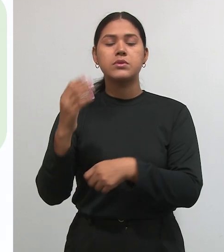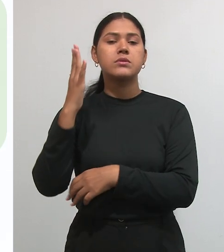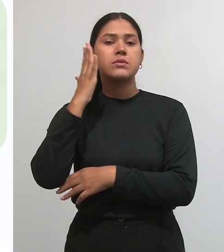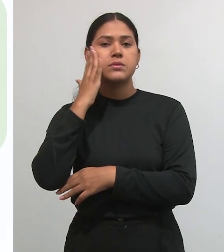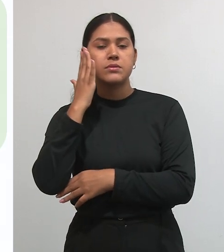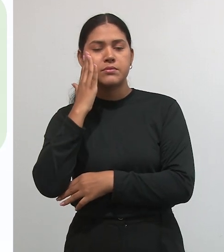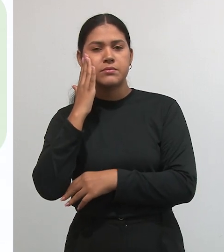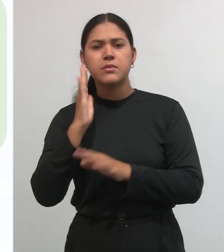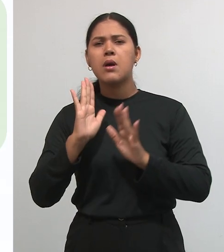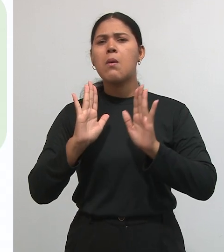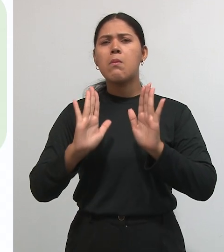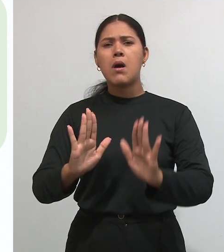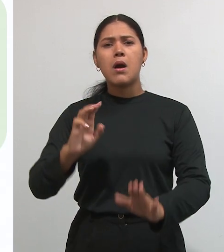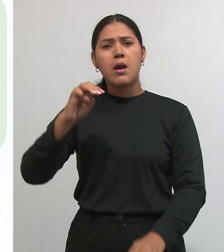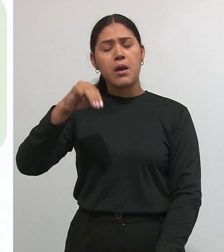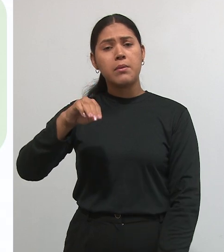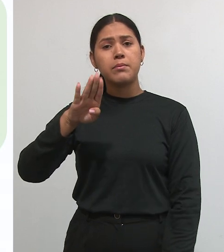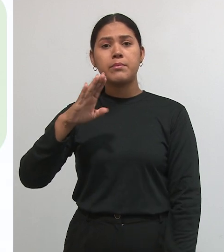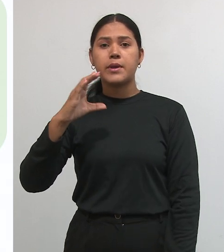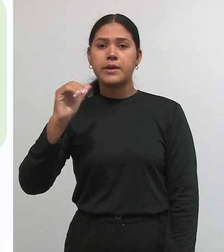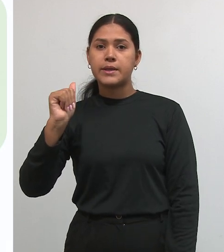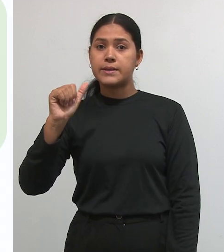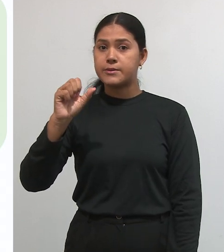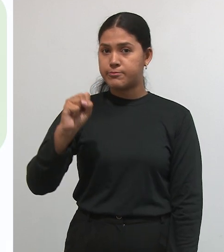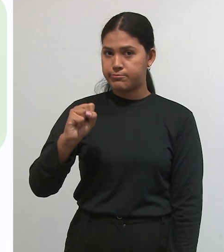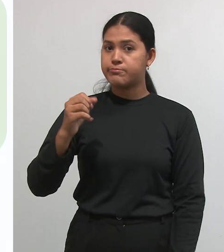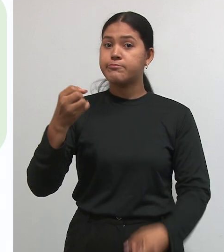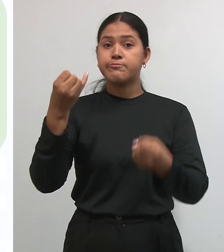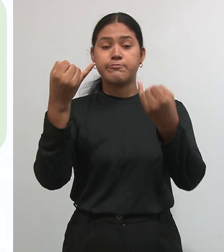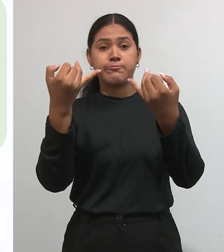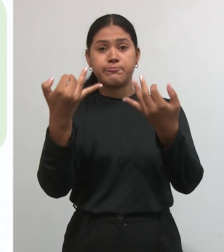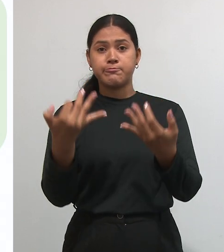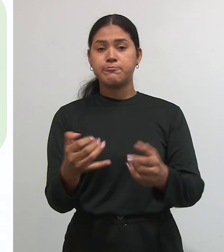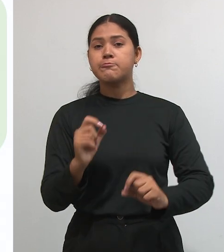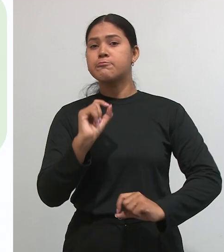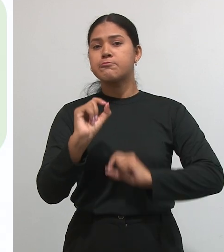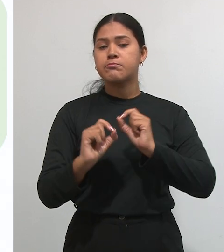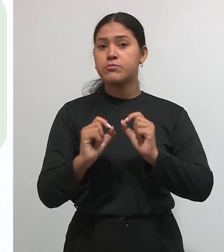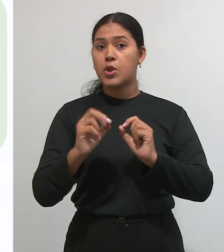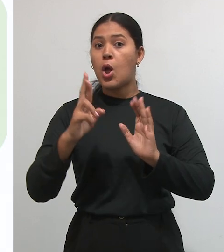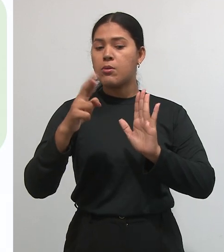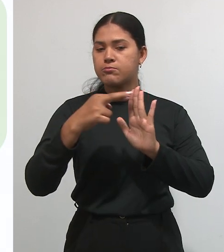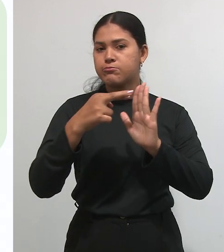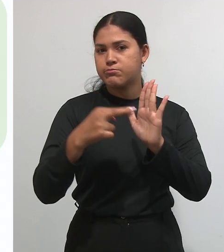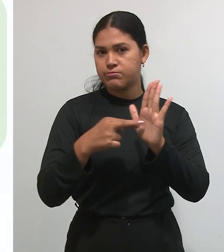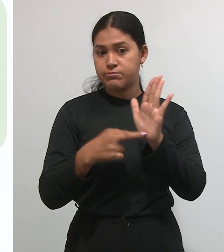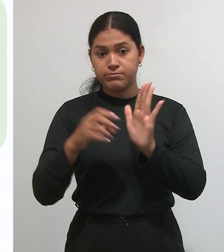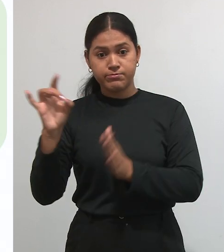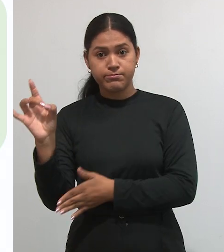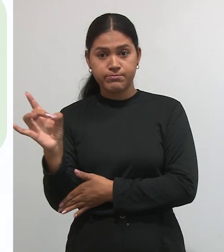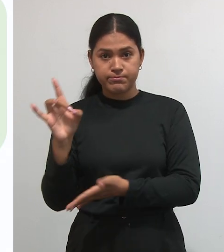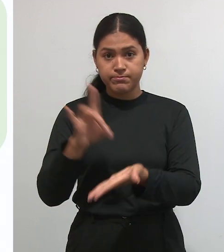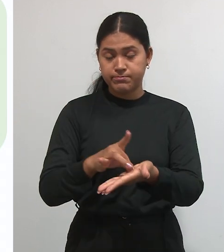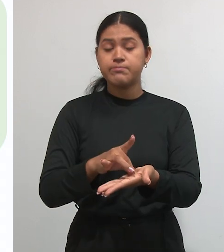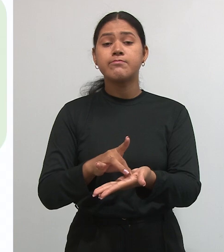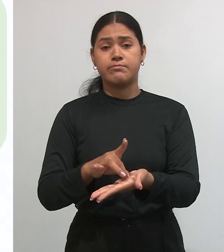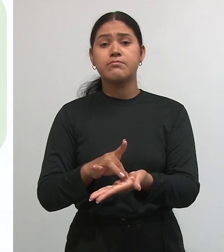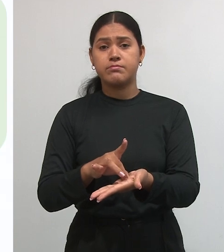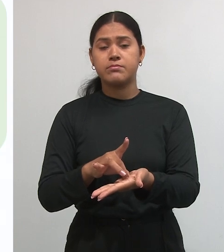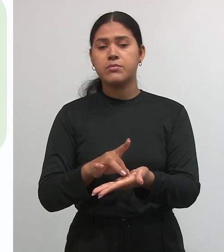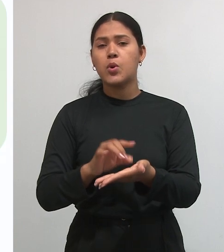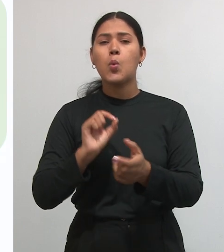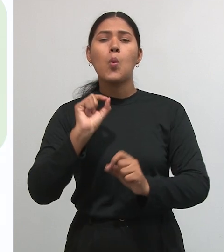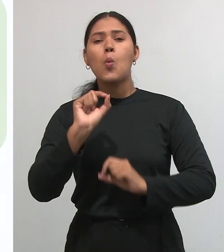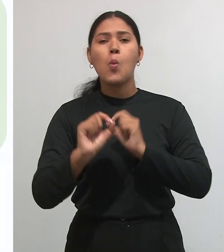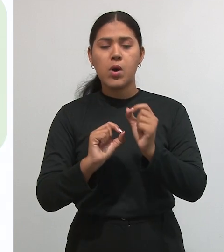o NBCASP aqui, gente? Essa aqui ele fala que é a norma realmente, nas nossas normas brasileiras agora